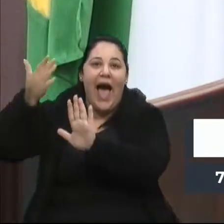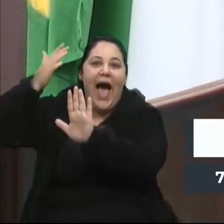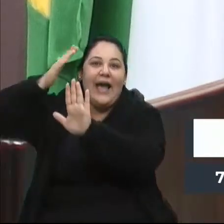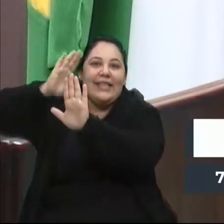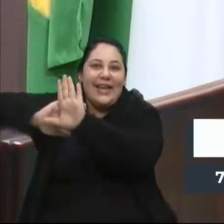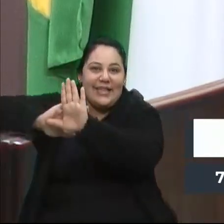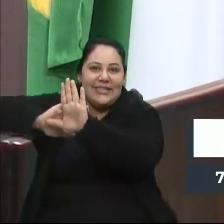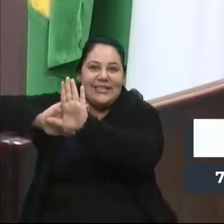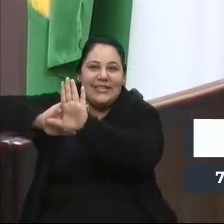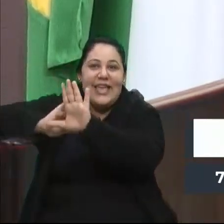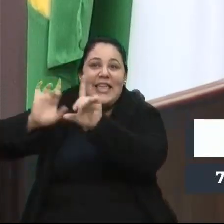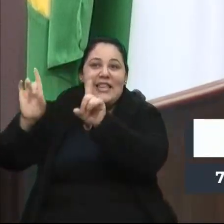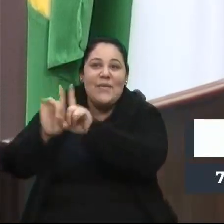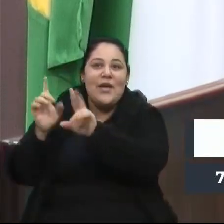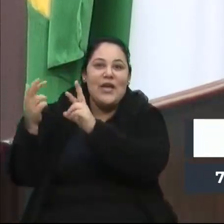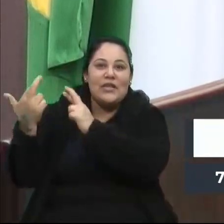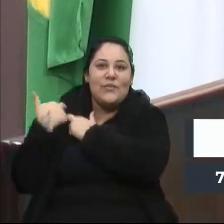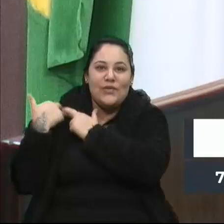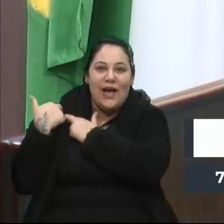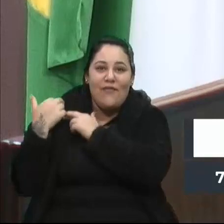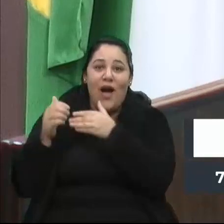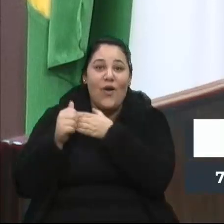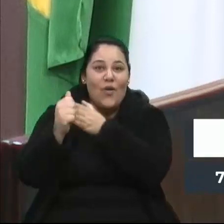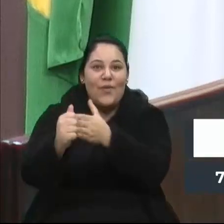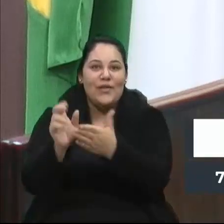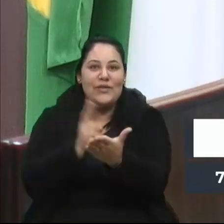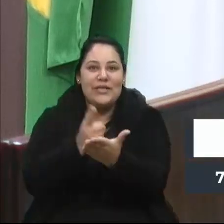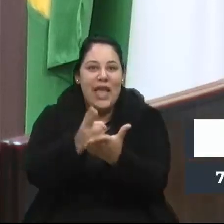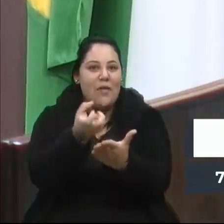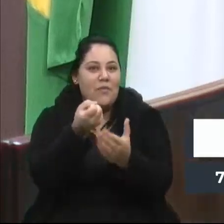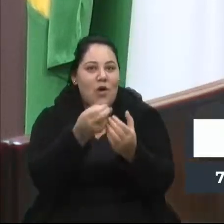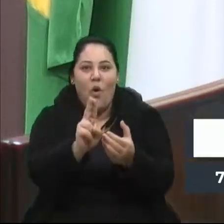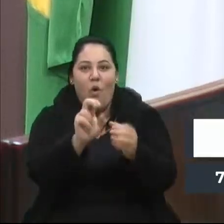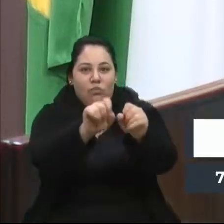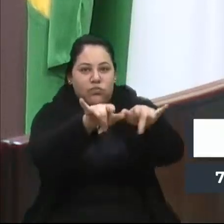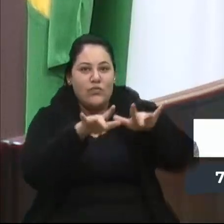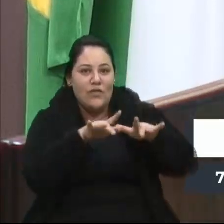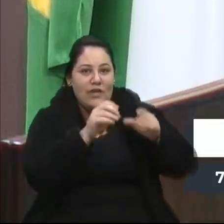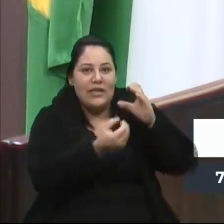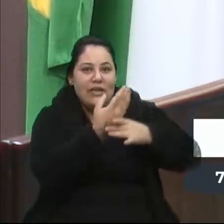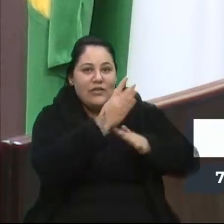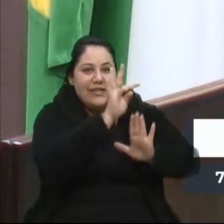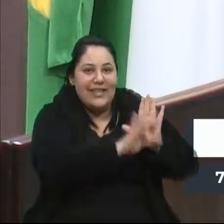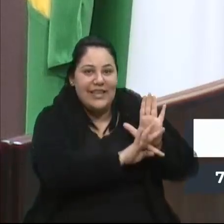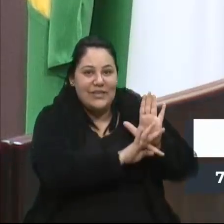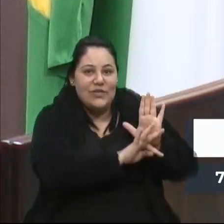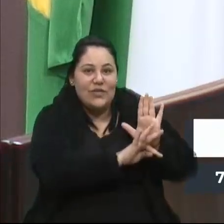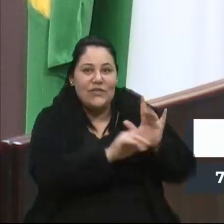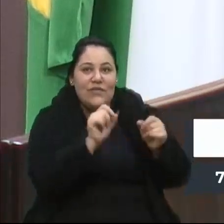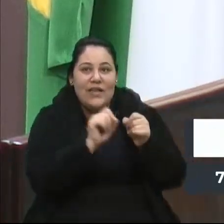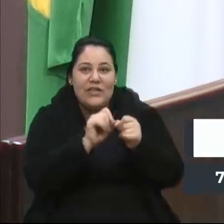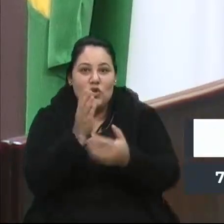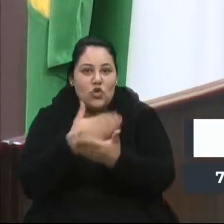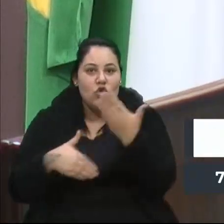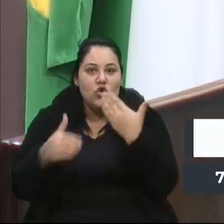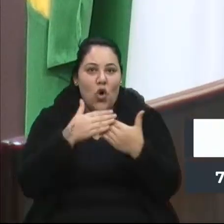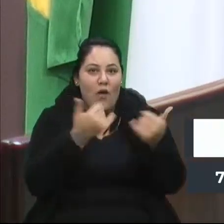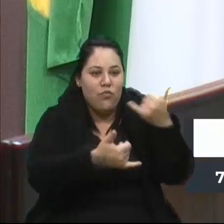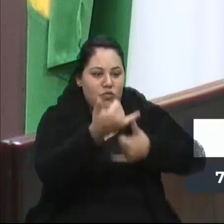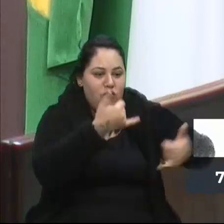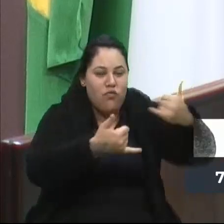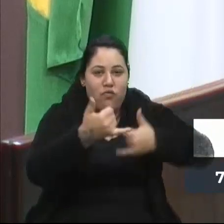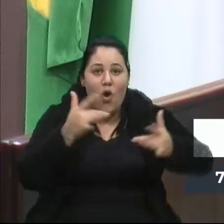responsável, que está aqui nos acompanhando sempre, ou ali dentro, ou aí na plateia, fazendo os textos, trazendo as informações todas, fazendo o relacionamento